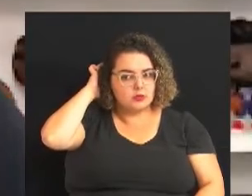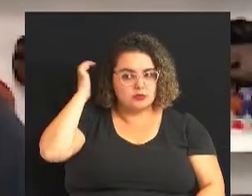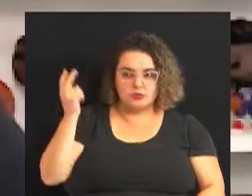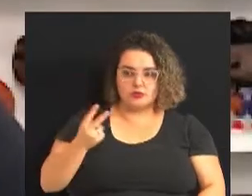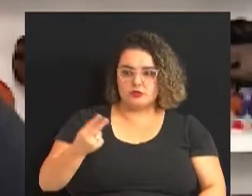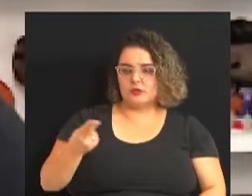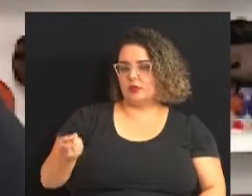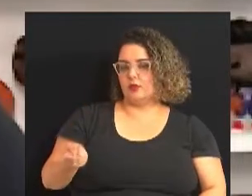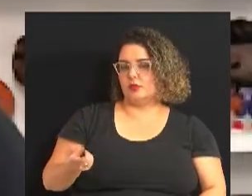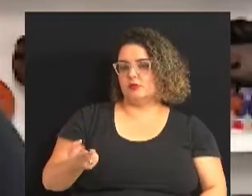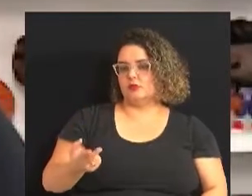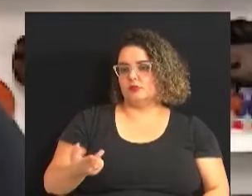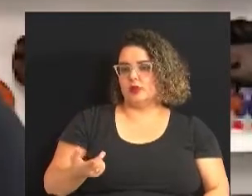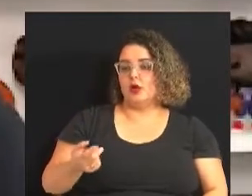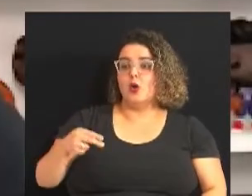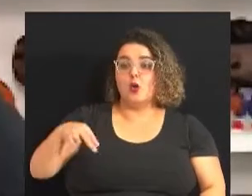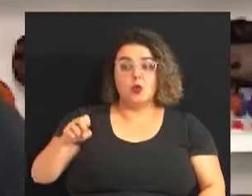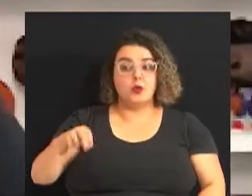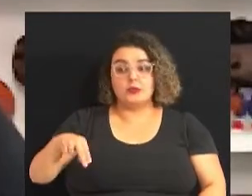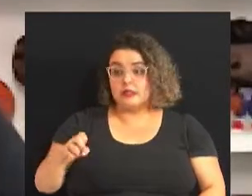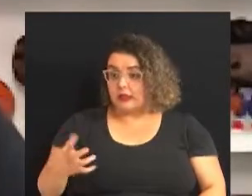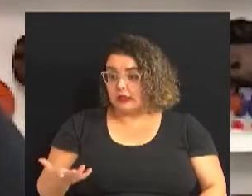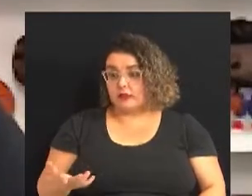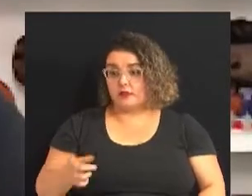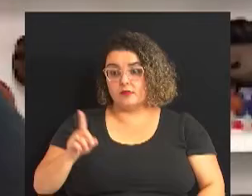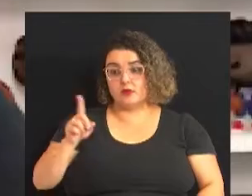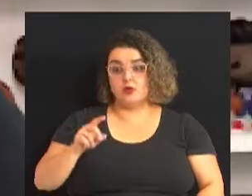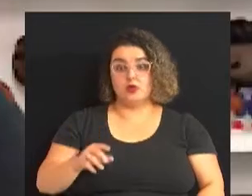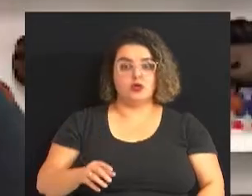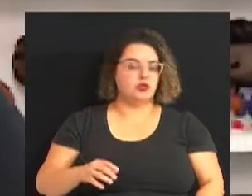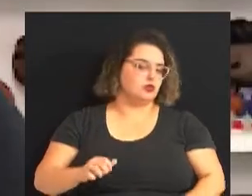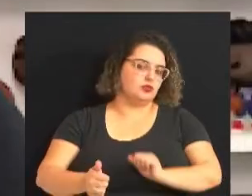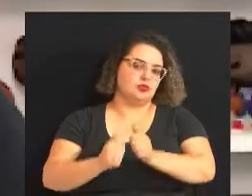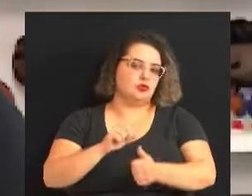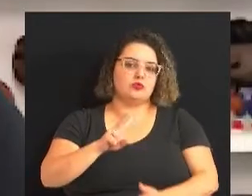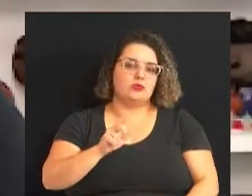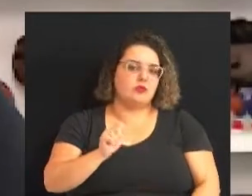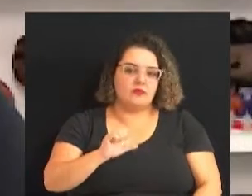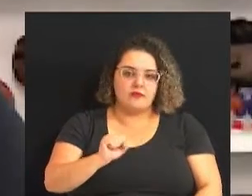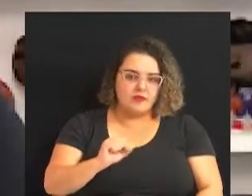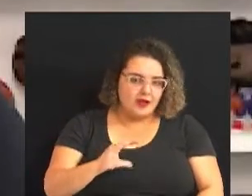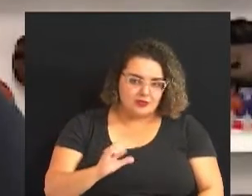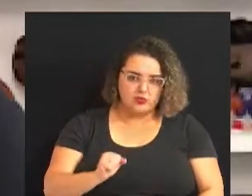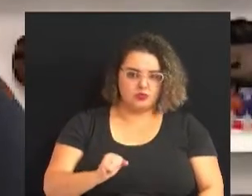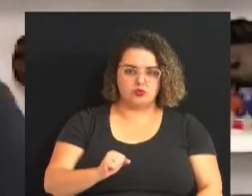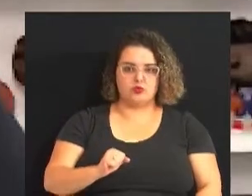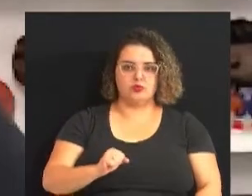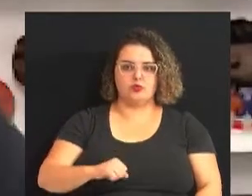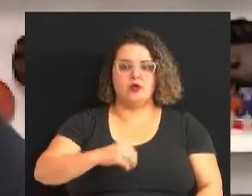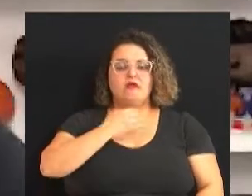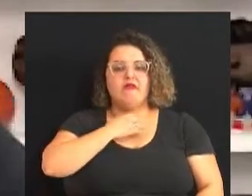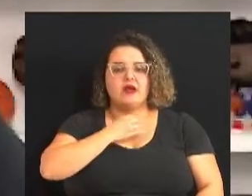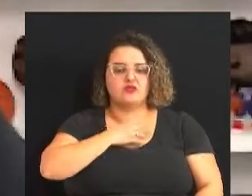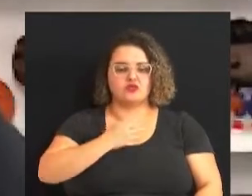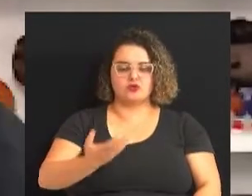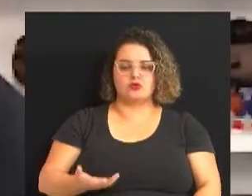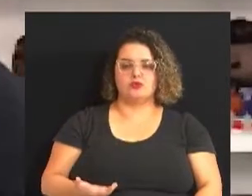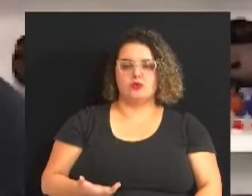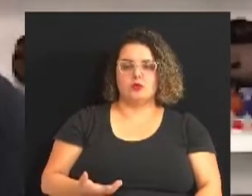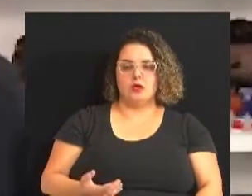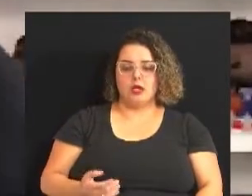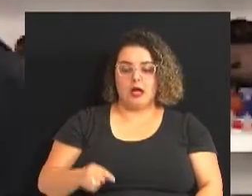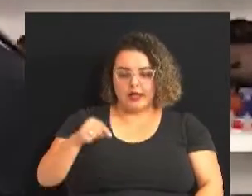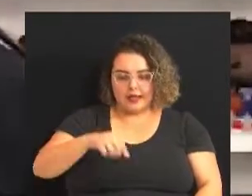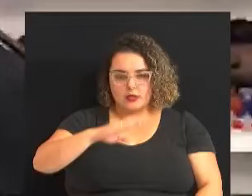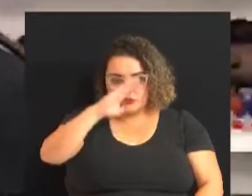Nenê, ele foi escolha top 10 do draft jogando no Vasco. Isso é algo muito relevante, se você for pensar. O cara jogando no Brasil,